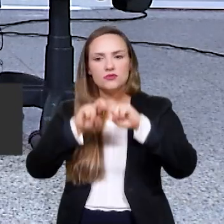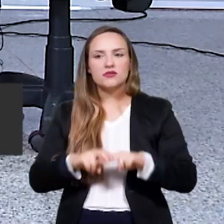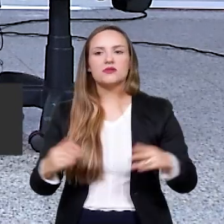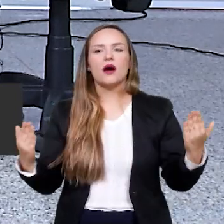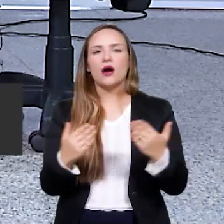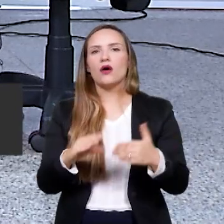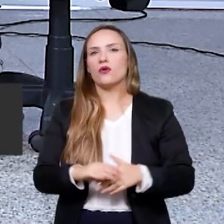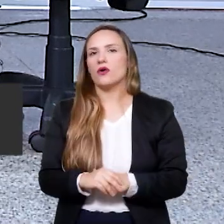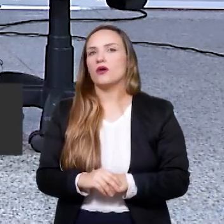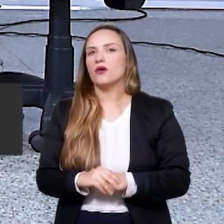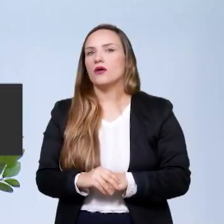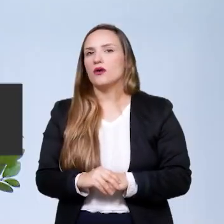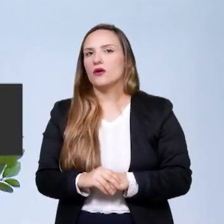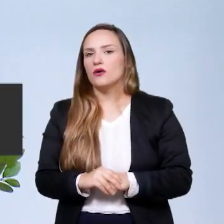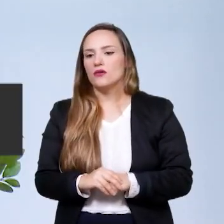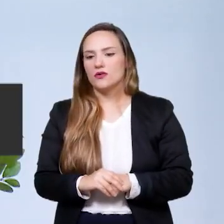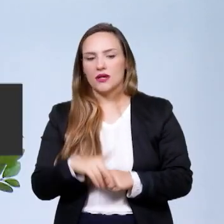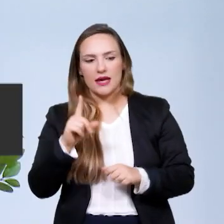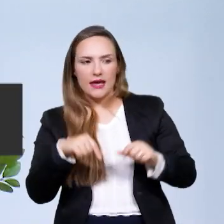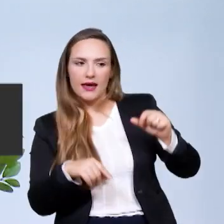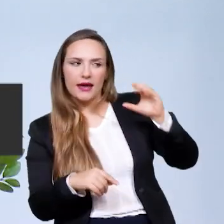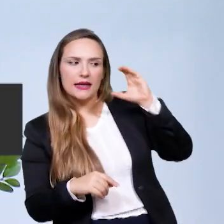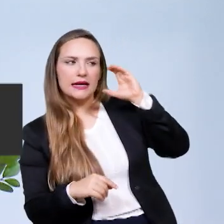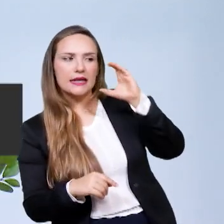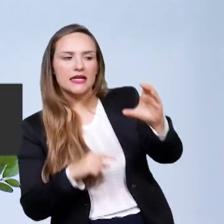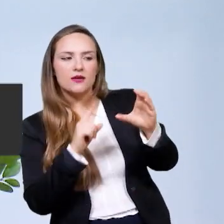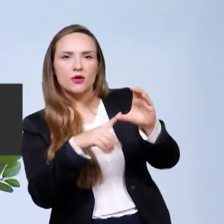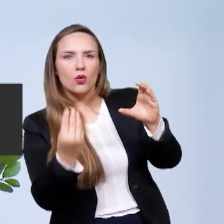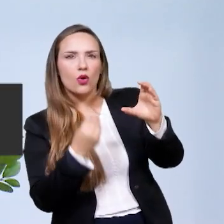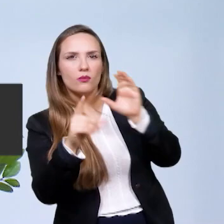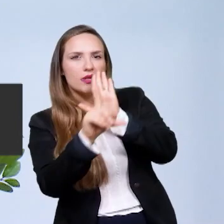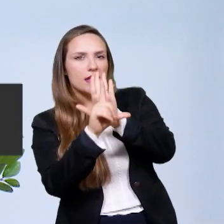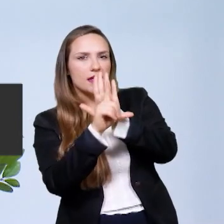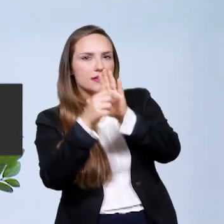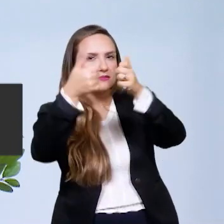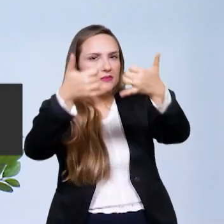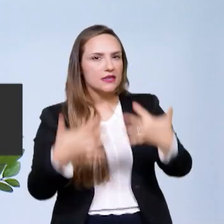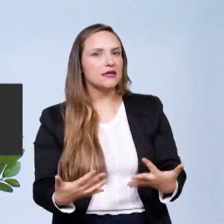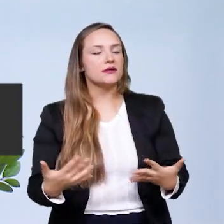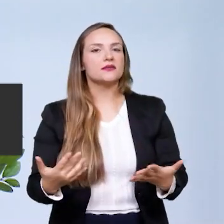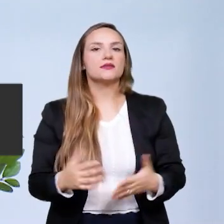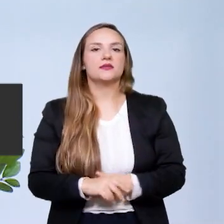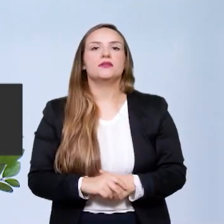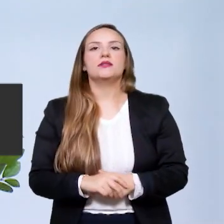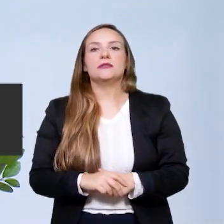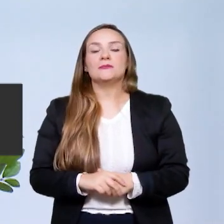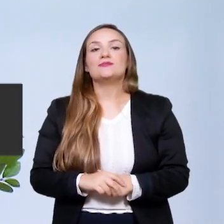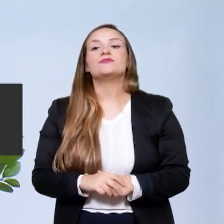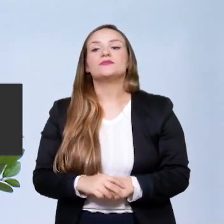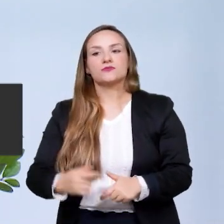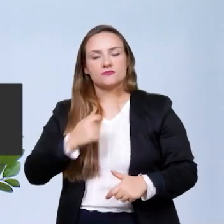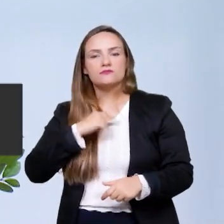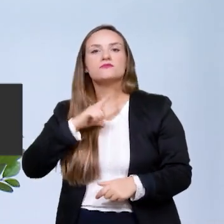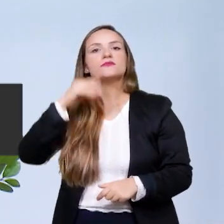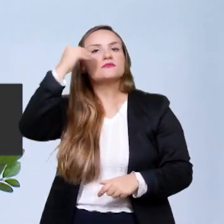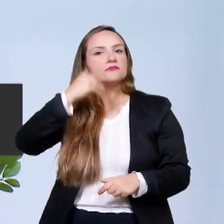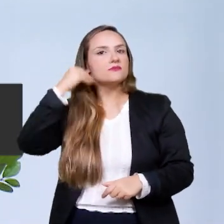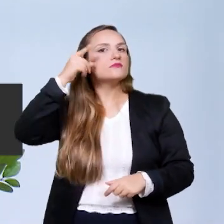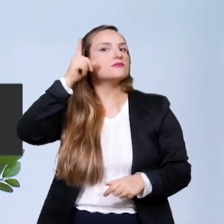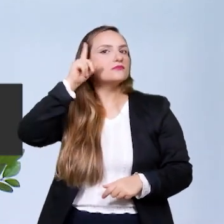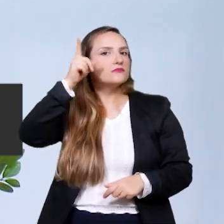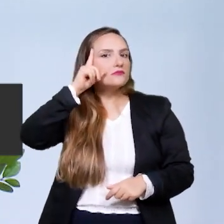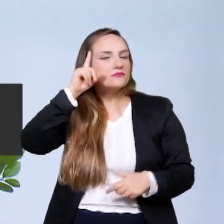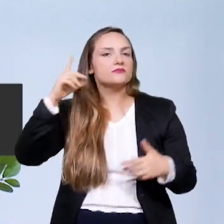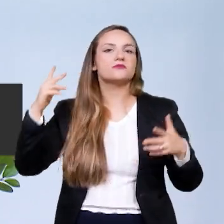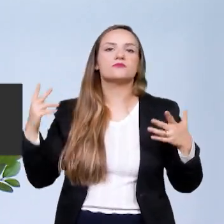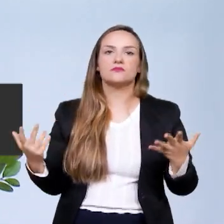criminalidade, a tipificação. Tá. Bom, eu tenho experiência diária com essas questões, porque eu atuo